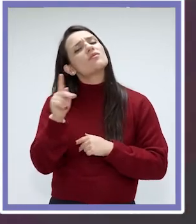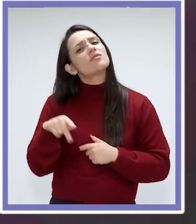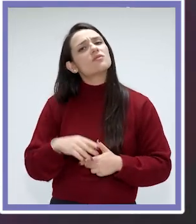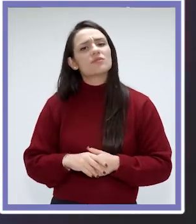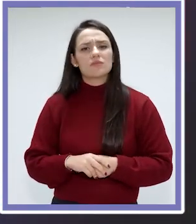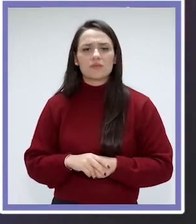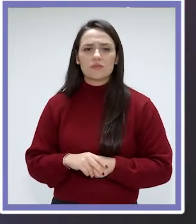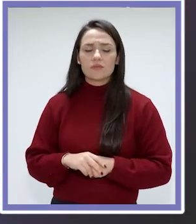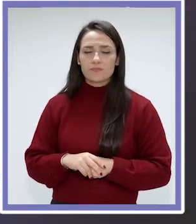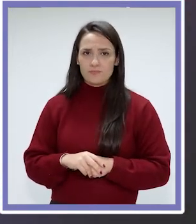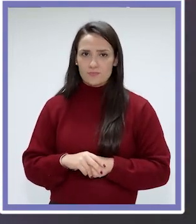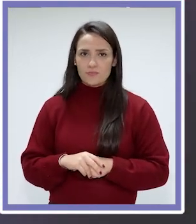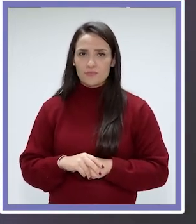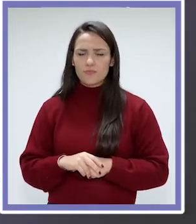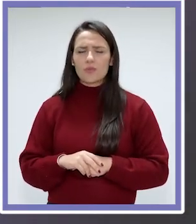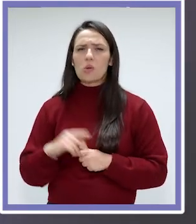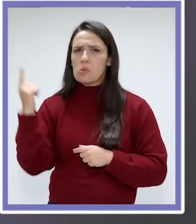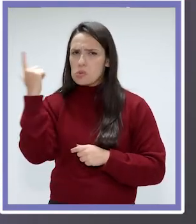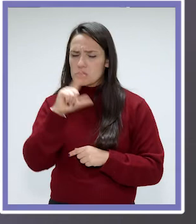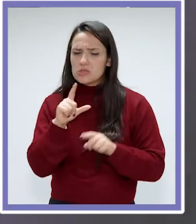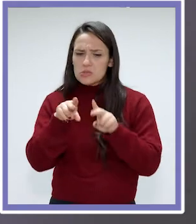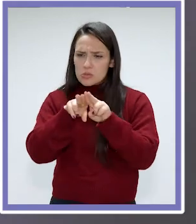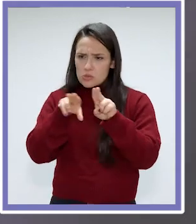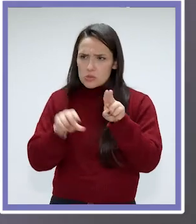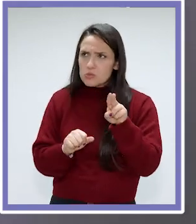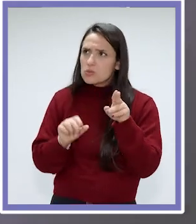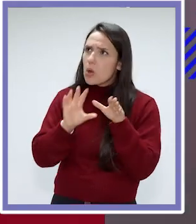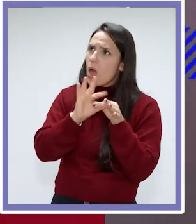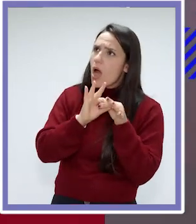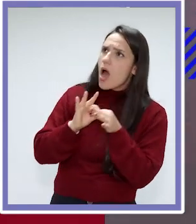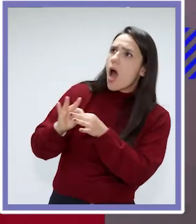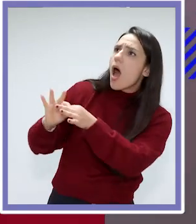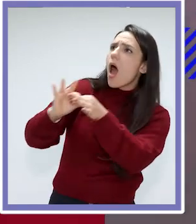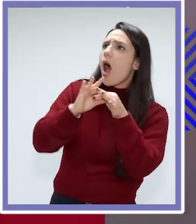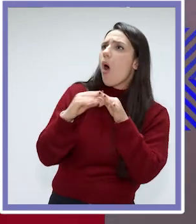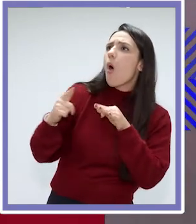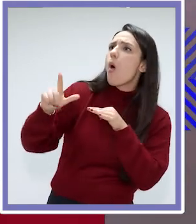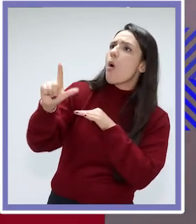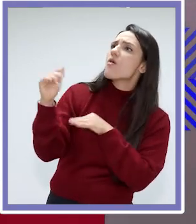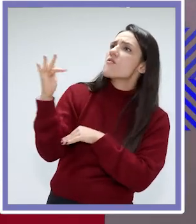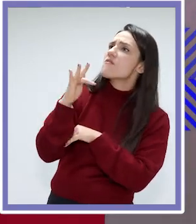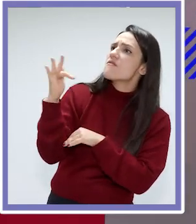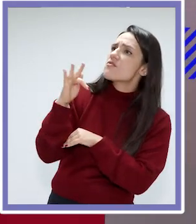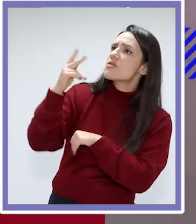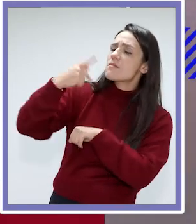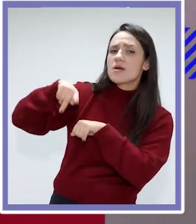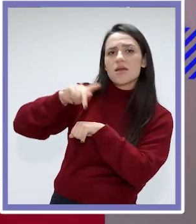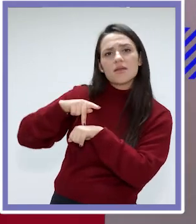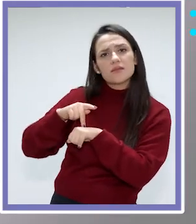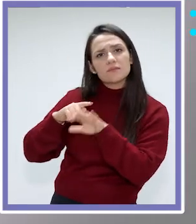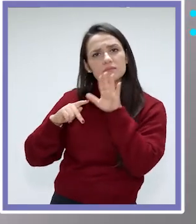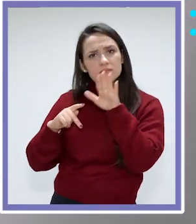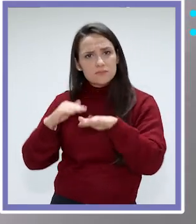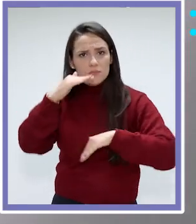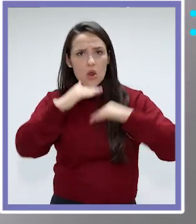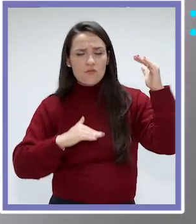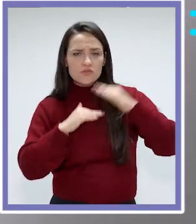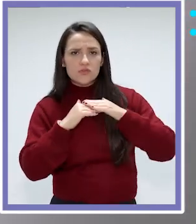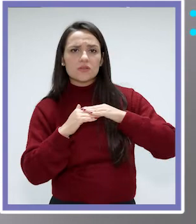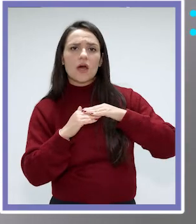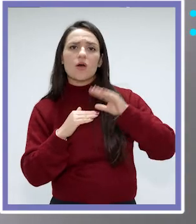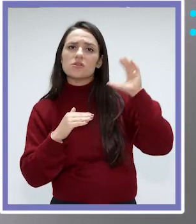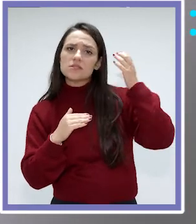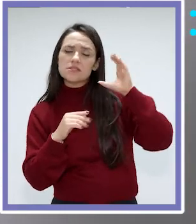UEMS, o senhor conseguiu fazer toda essa união com várias universidades, pesquisadores têm feito